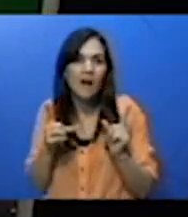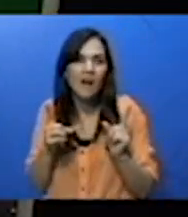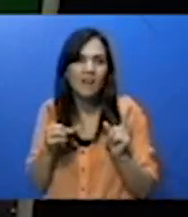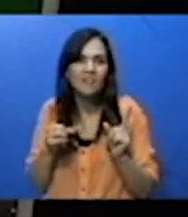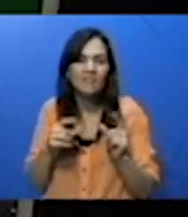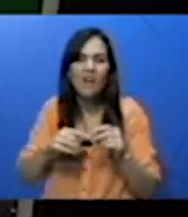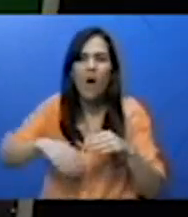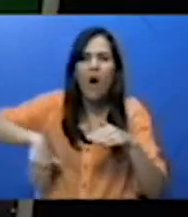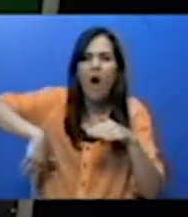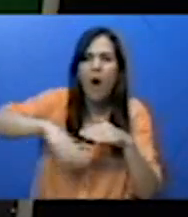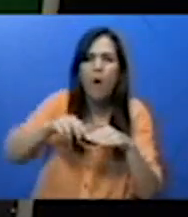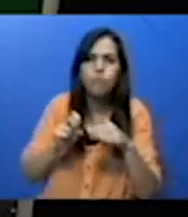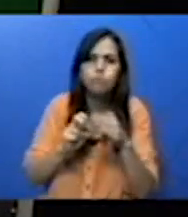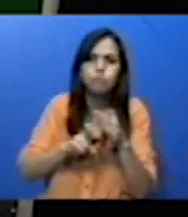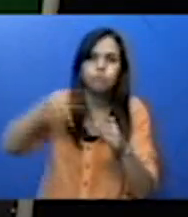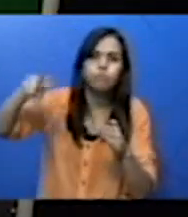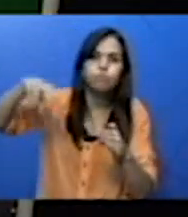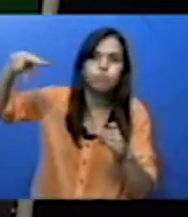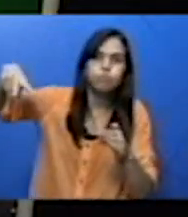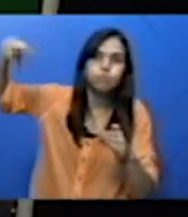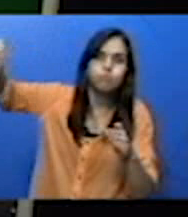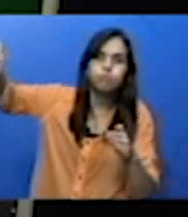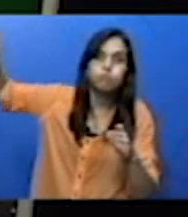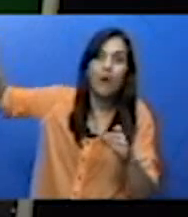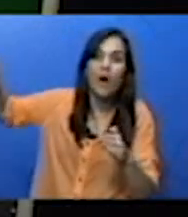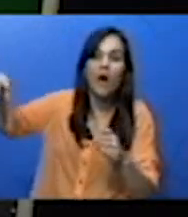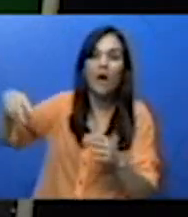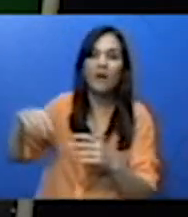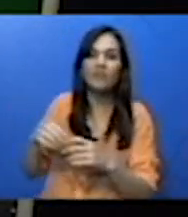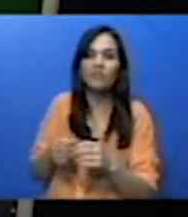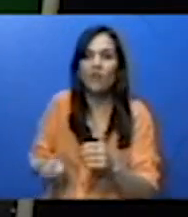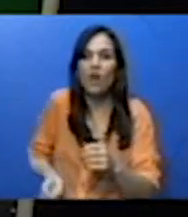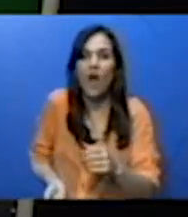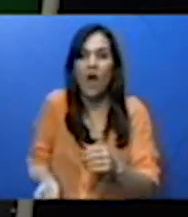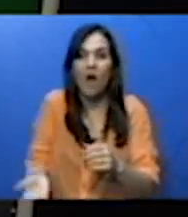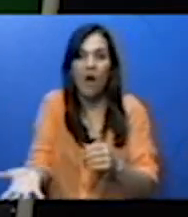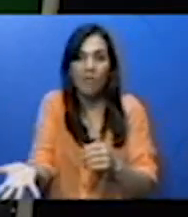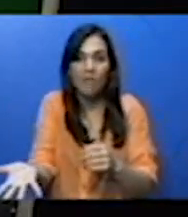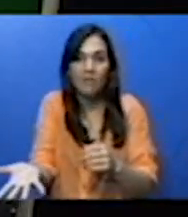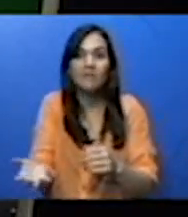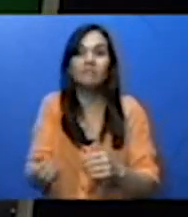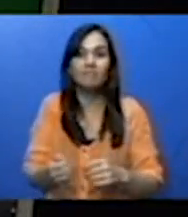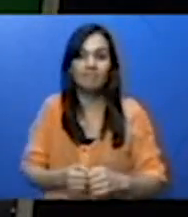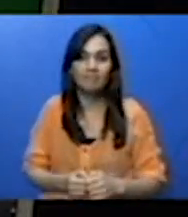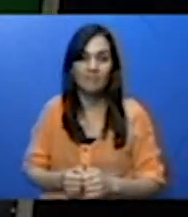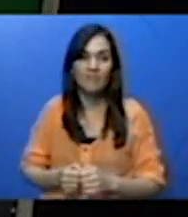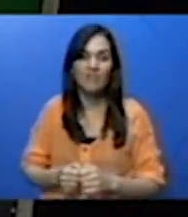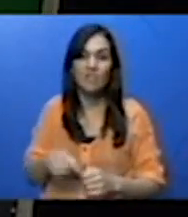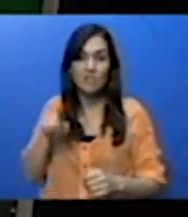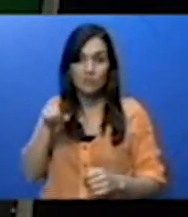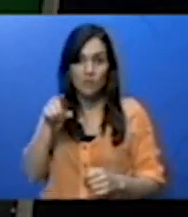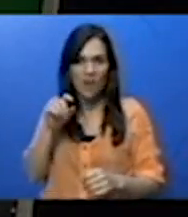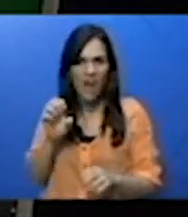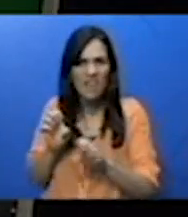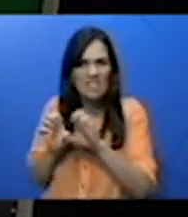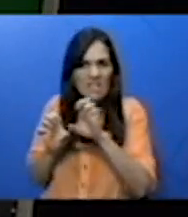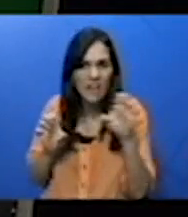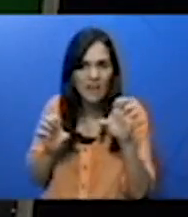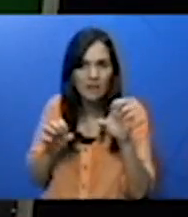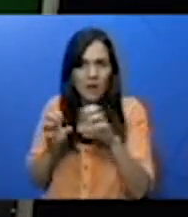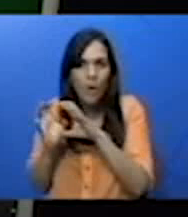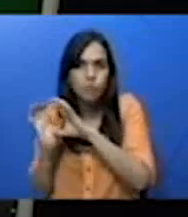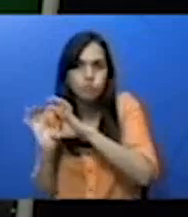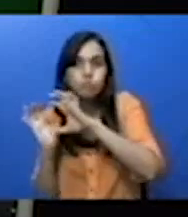bruta salto se você jogar rasteira. E se para a esquerda jogar, olha só,